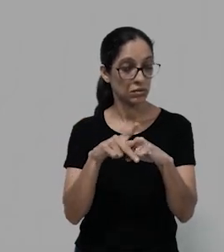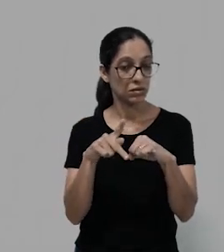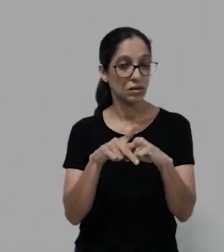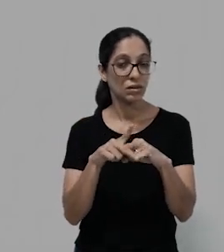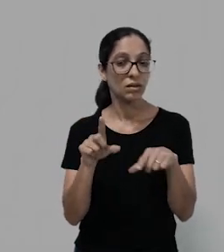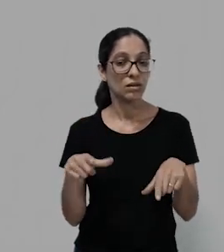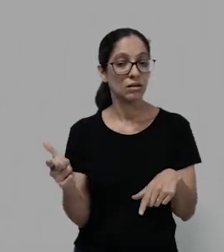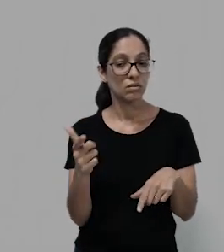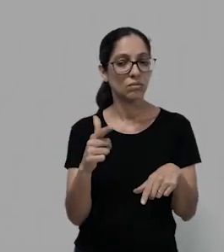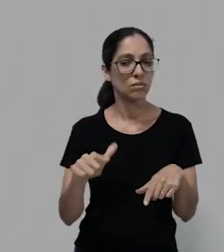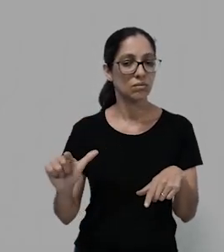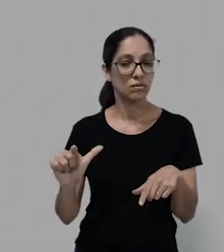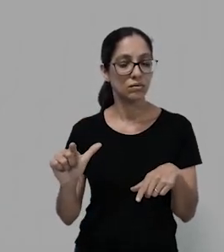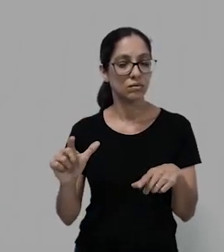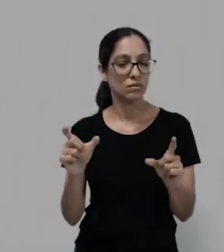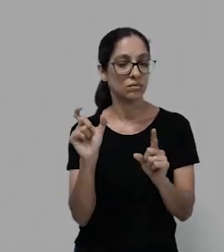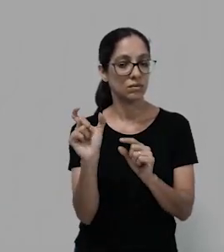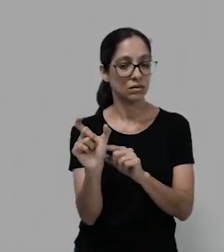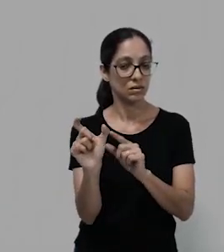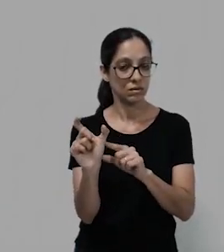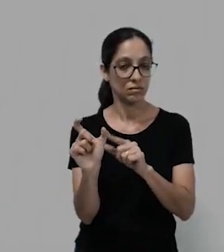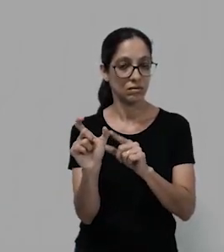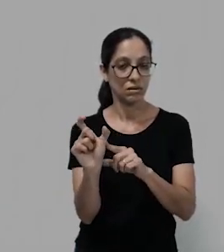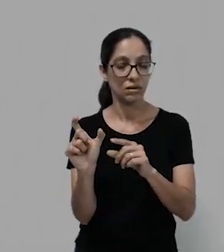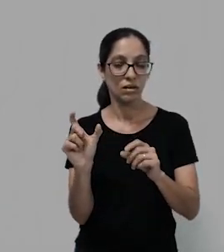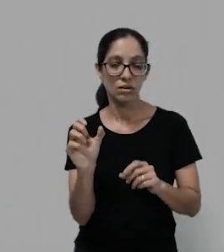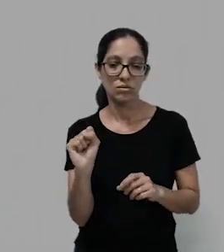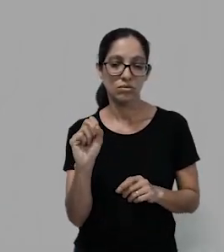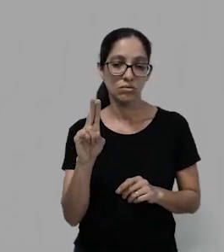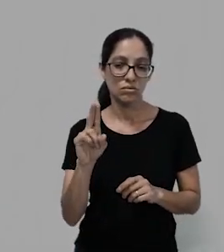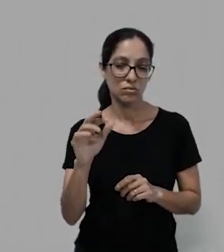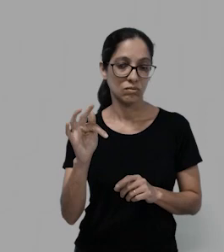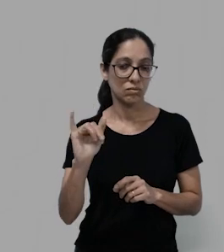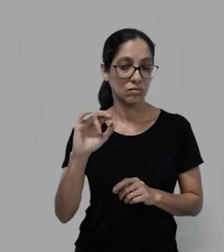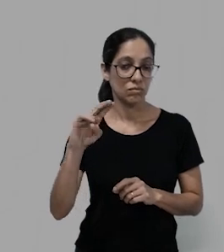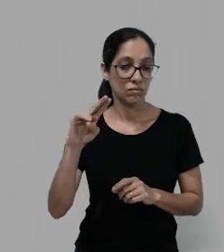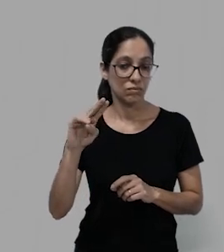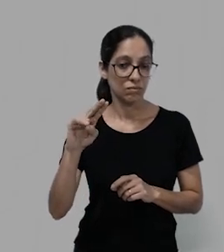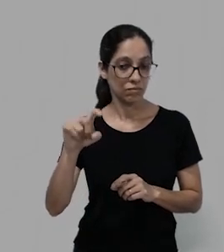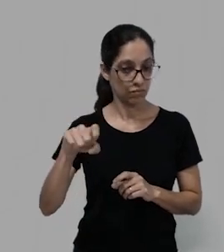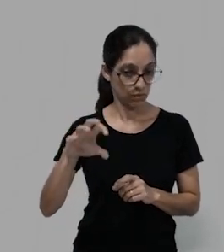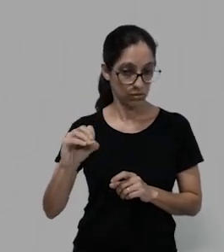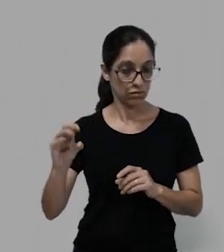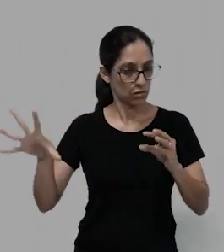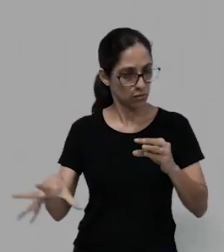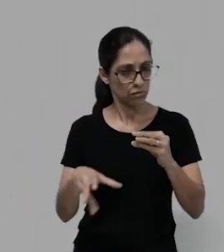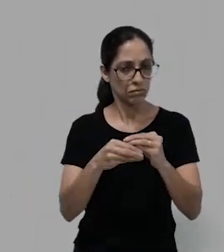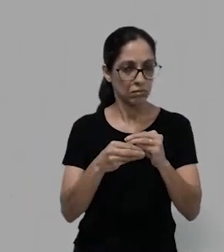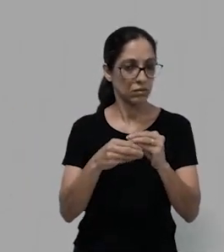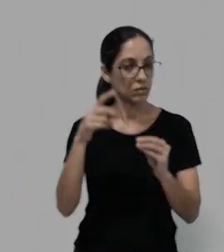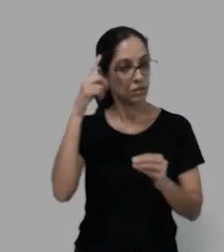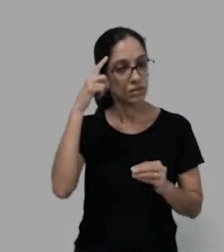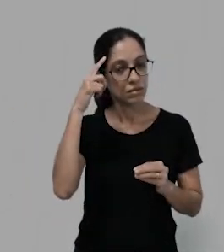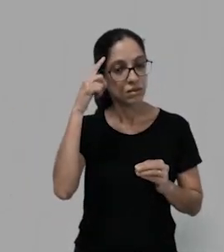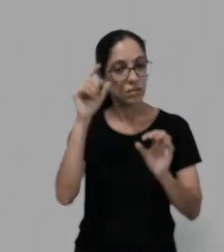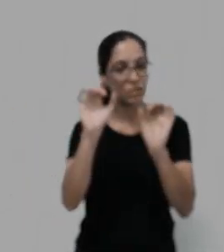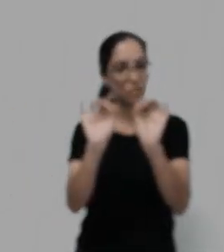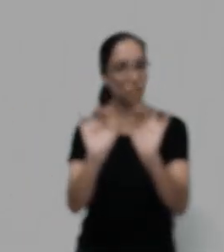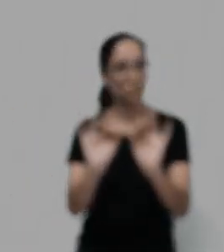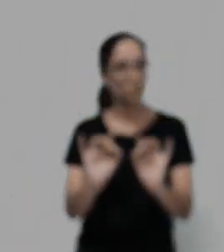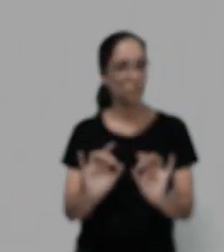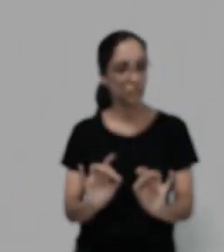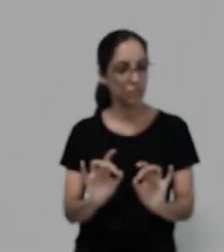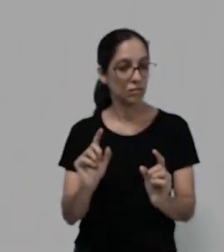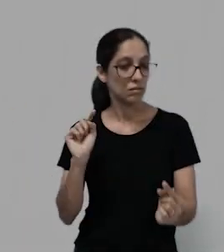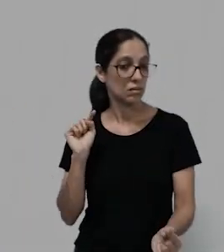e uma outra palavra, um sufixo, que complementam ideias específicas, que dão ideias